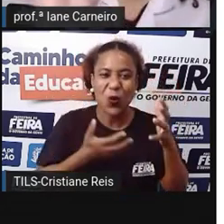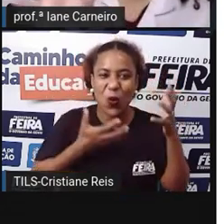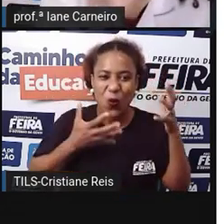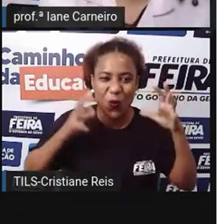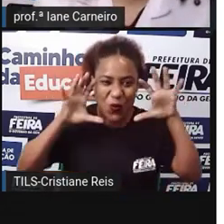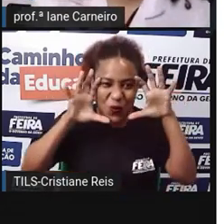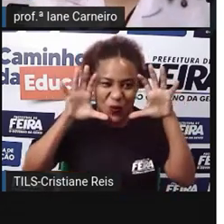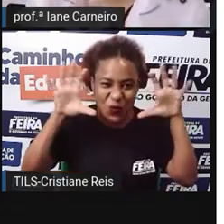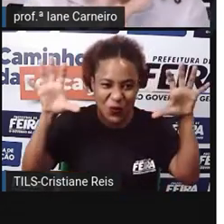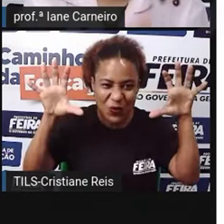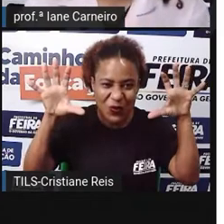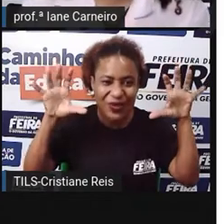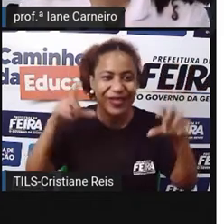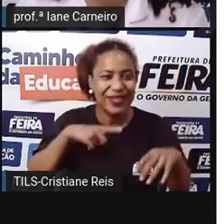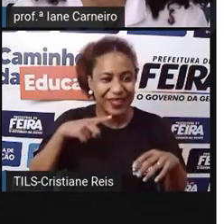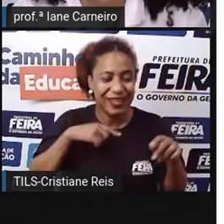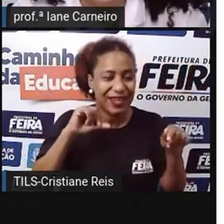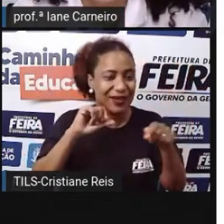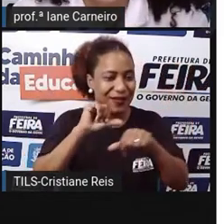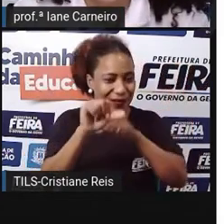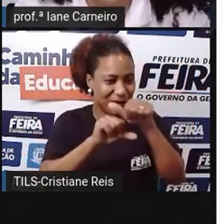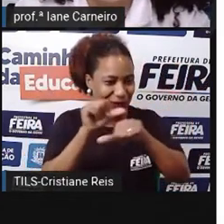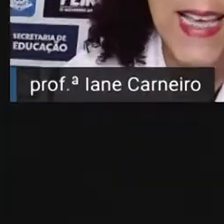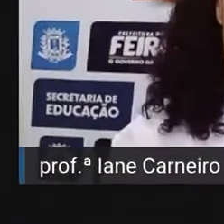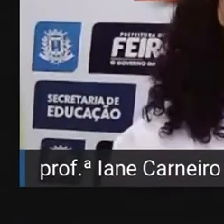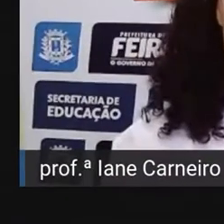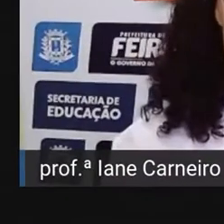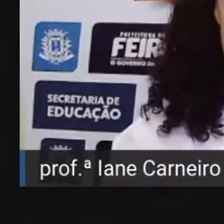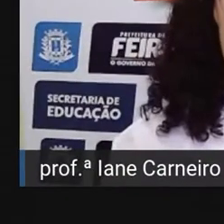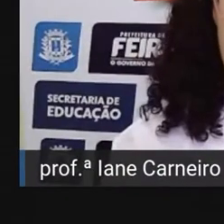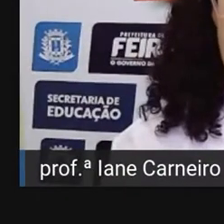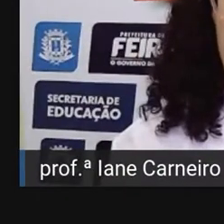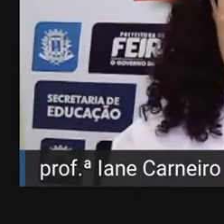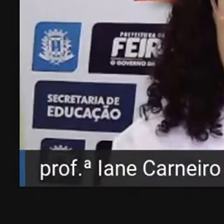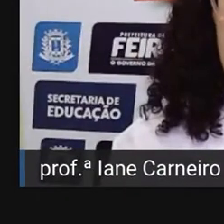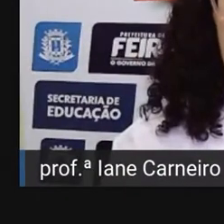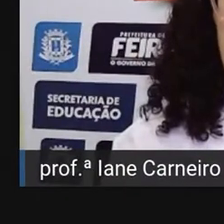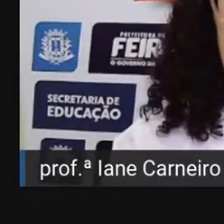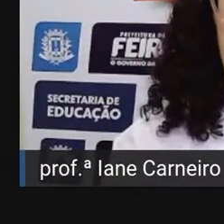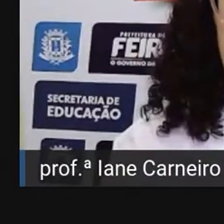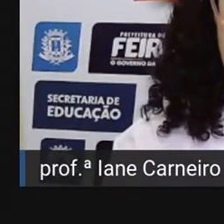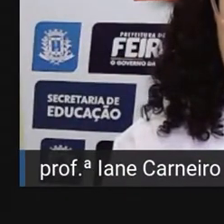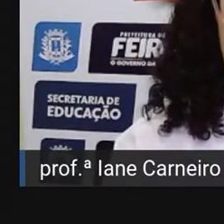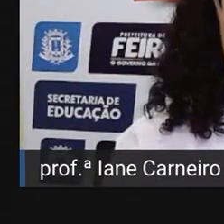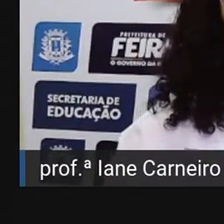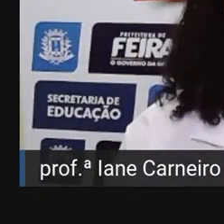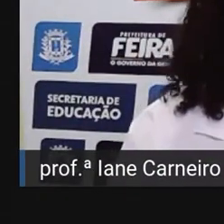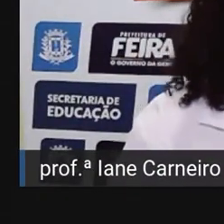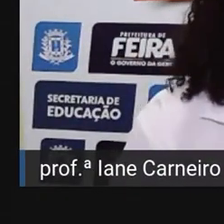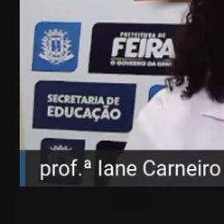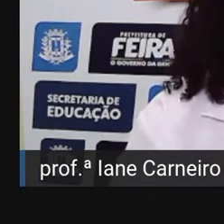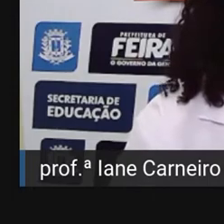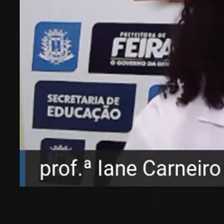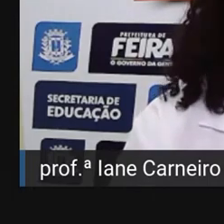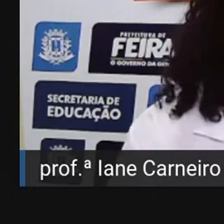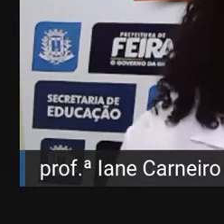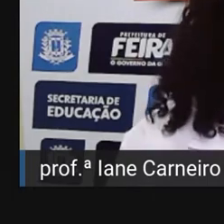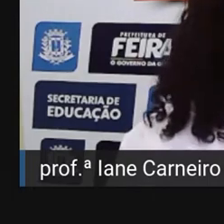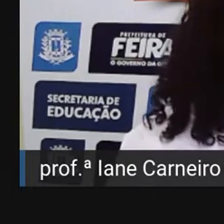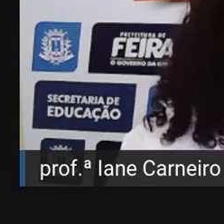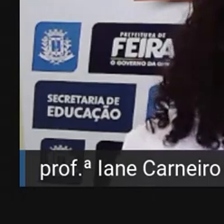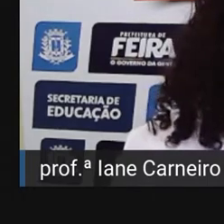a estrutura da palavra. E é isso que a gente vai fazer aqui agora nessa atividade. Olha só, deixa para compartilhar aqui com